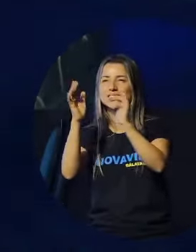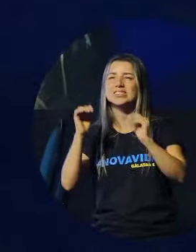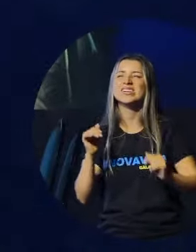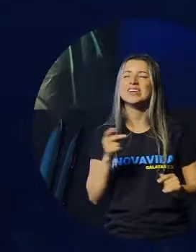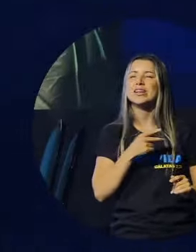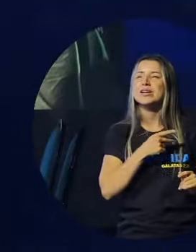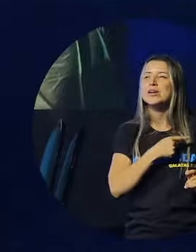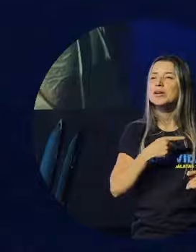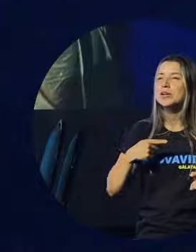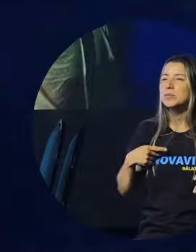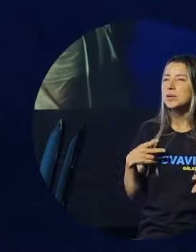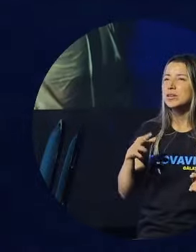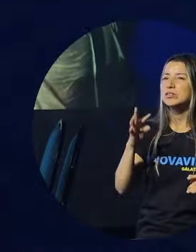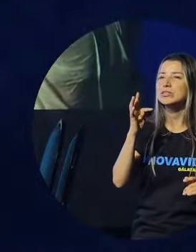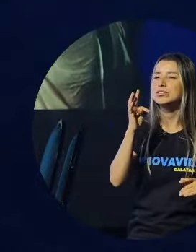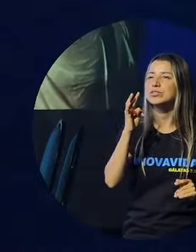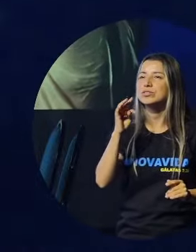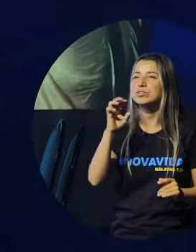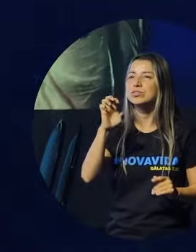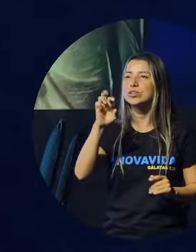Pastor Fernando Brandão!